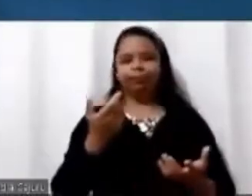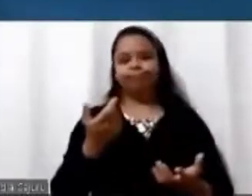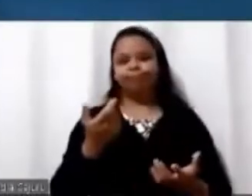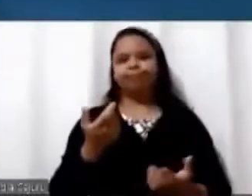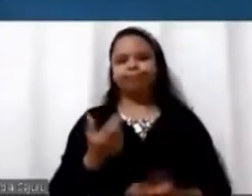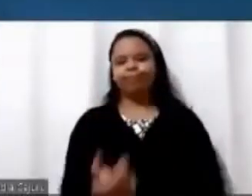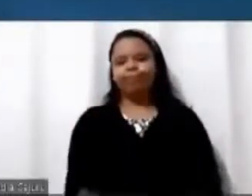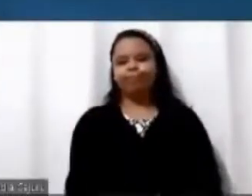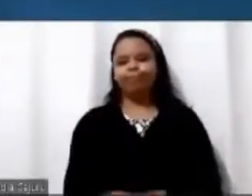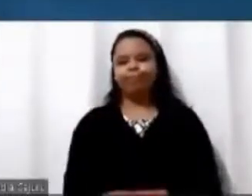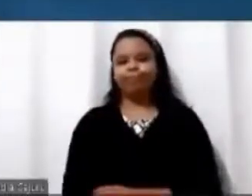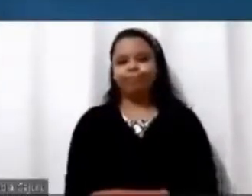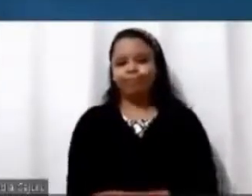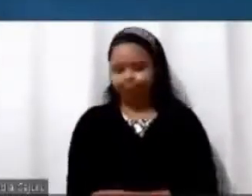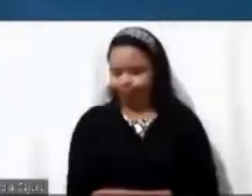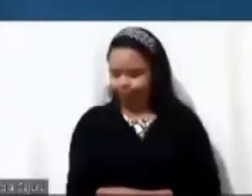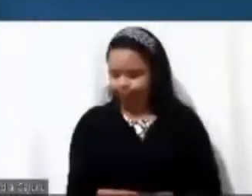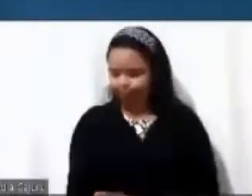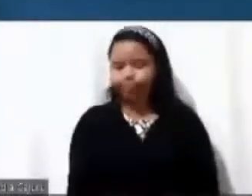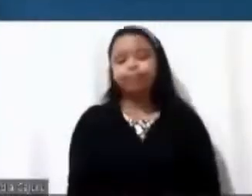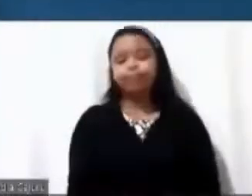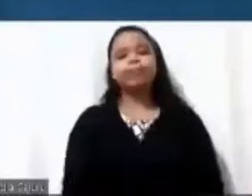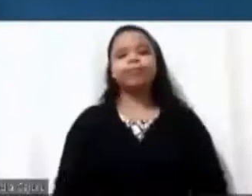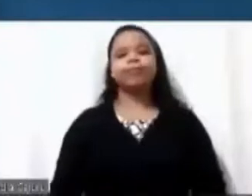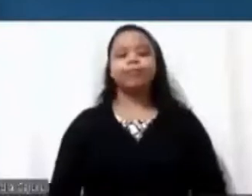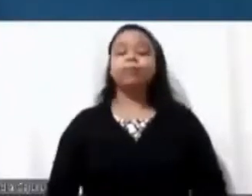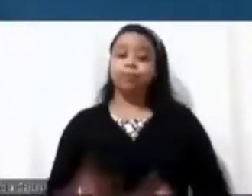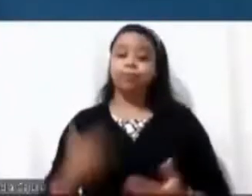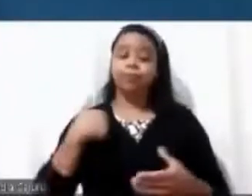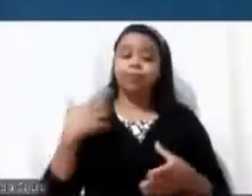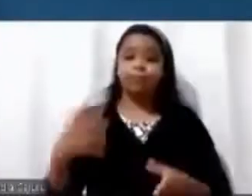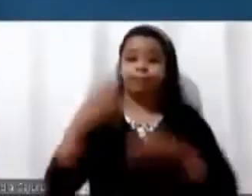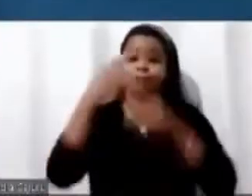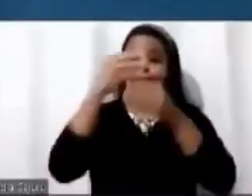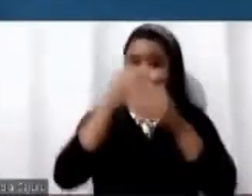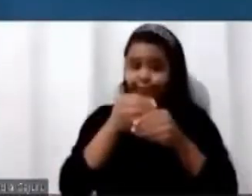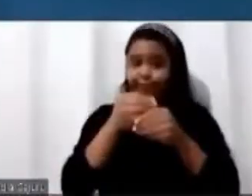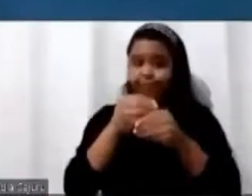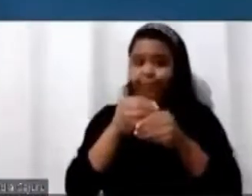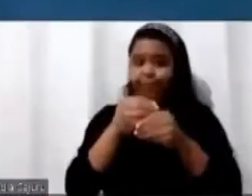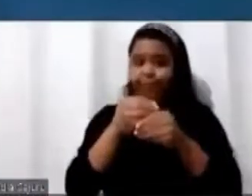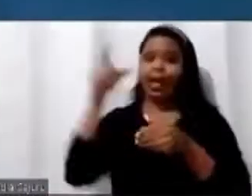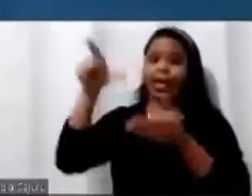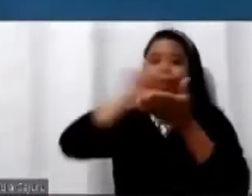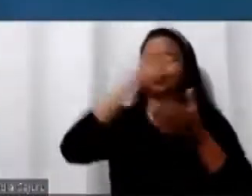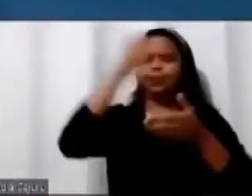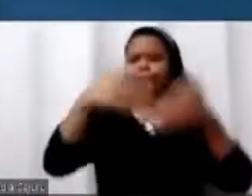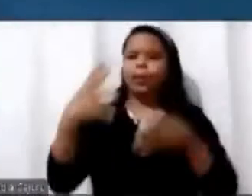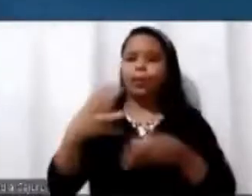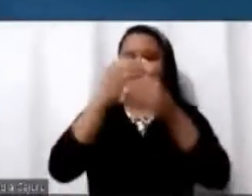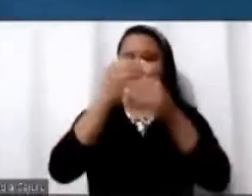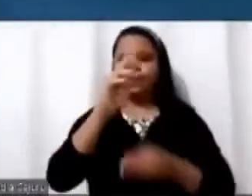Eu rapidamente apenas pontuaria o seguinte, complementando, né, a brilhante fala do Dr. Bruno,